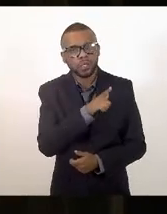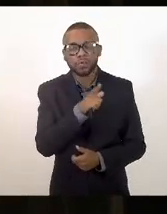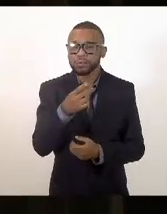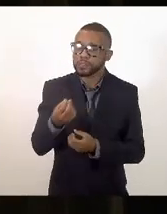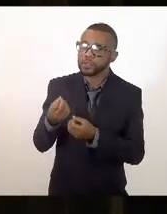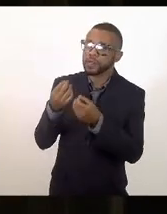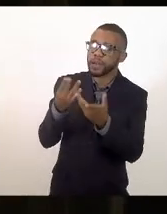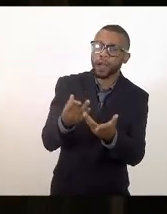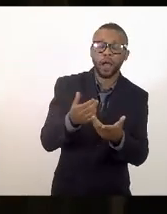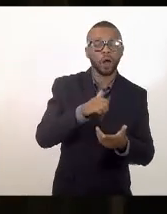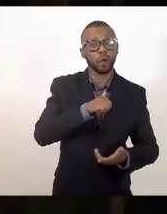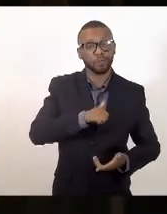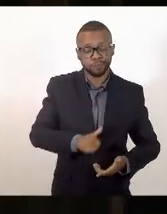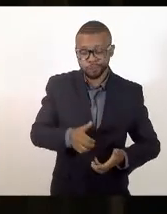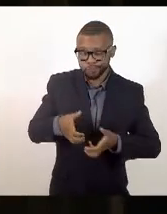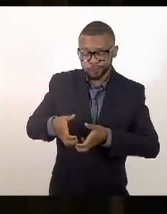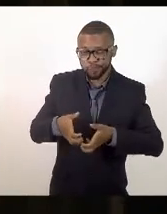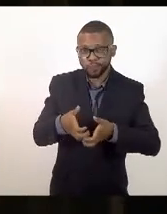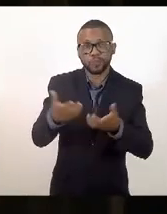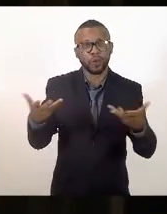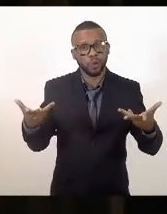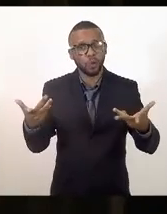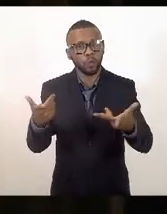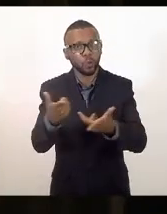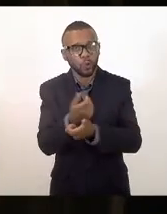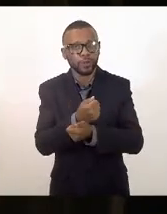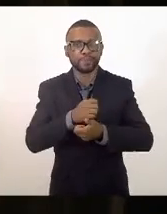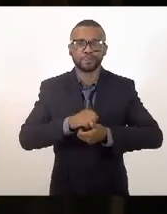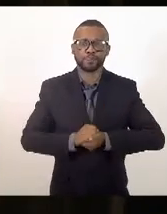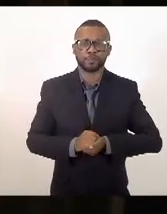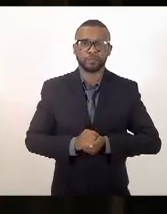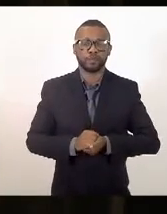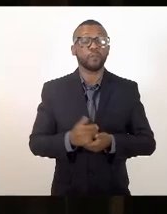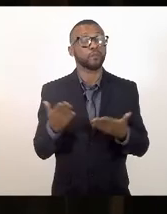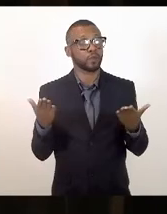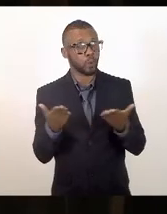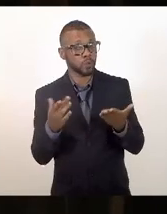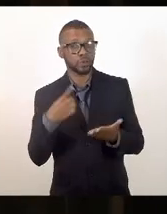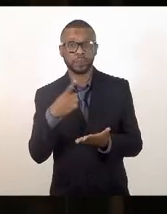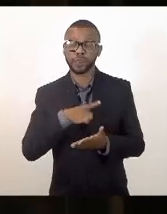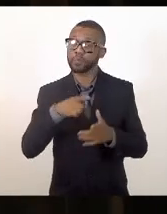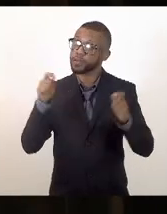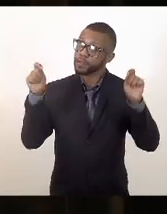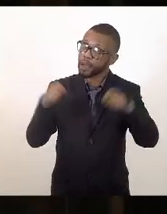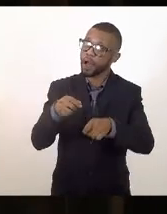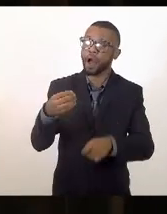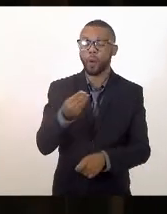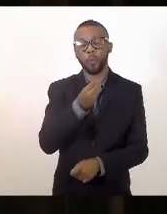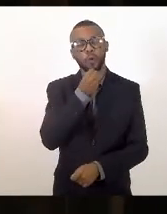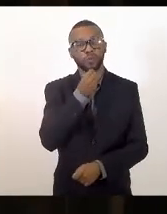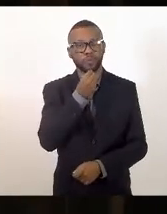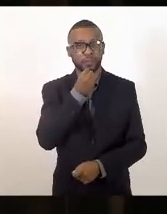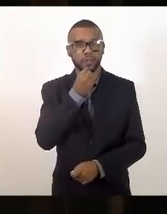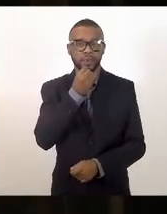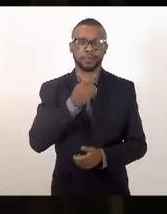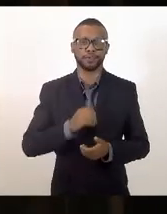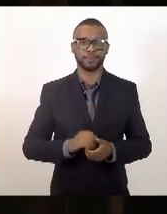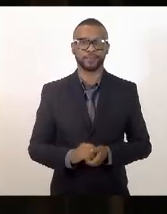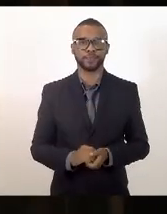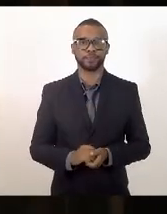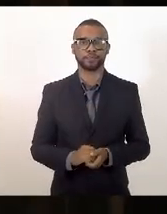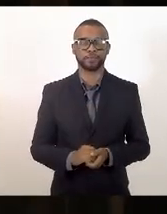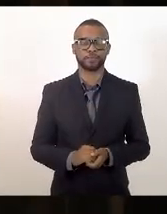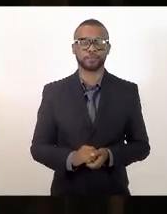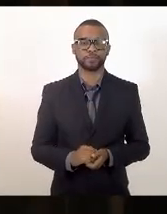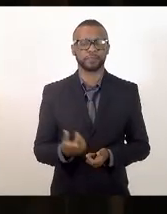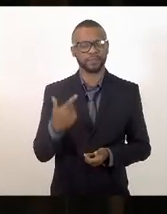básico eficiente. E hoje a gente tem essa possibilidade. Vocês sabem que a maior